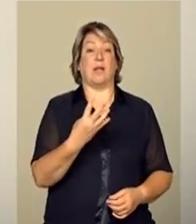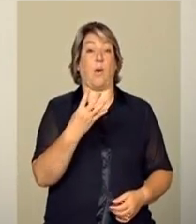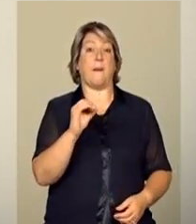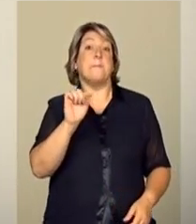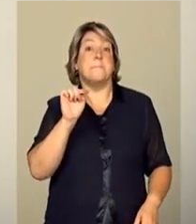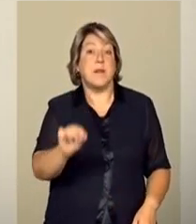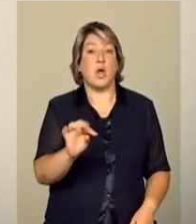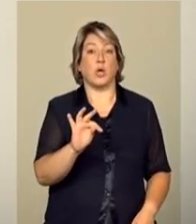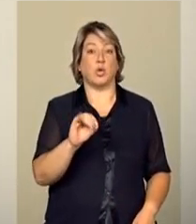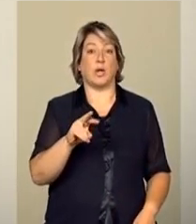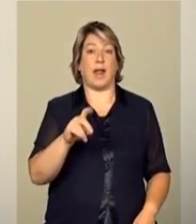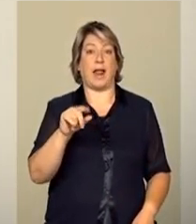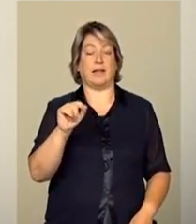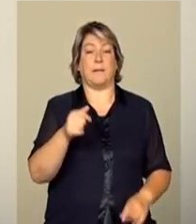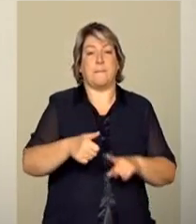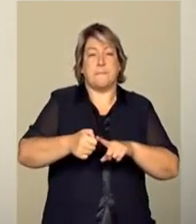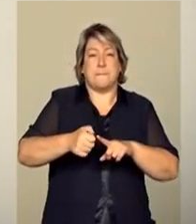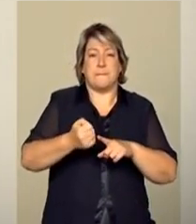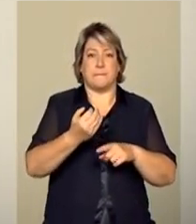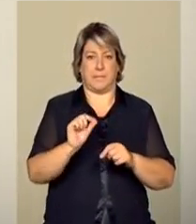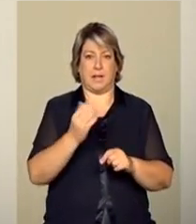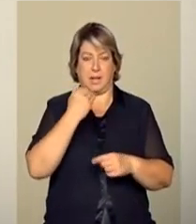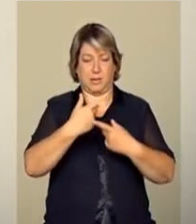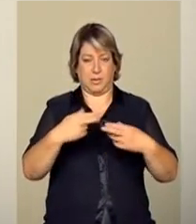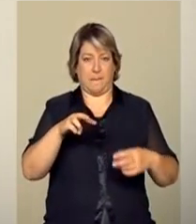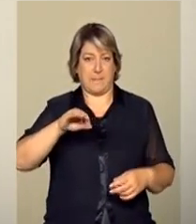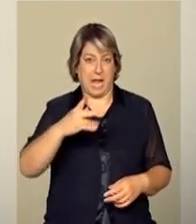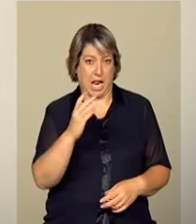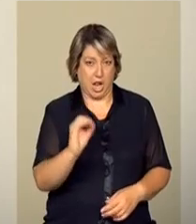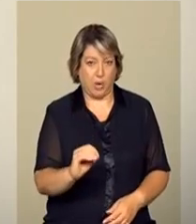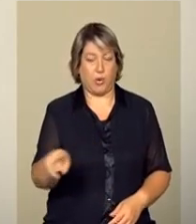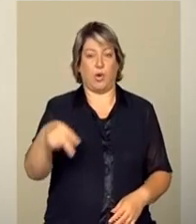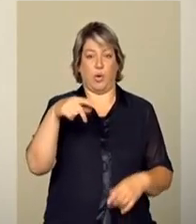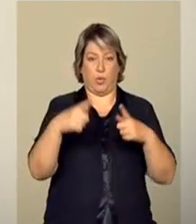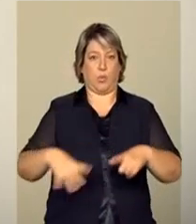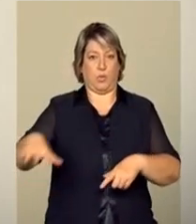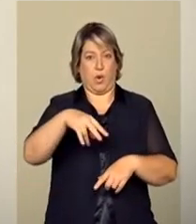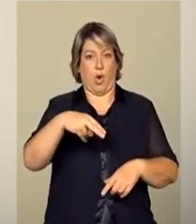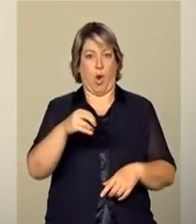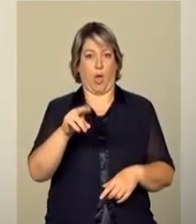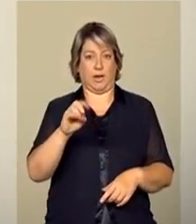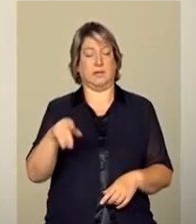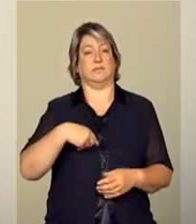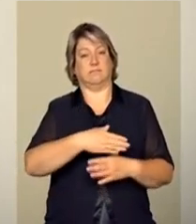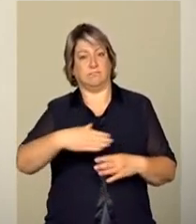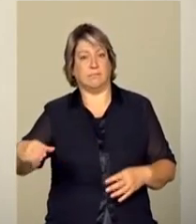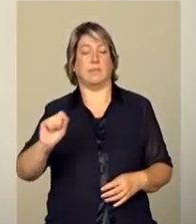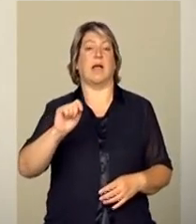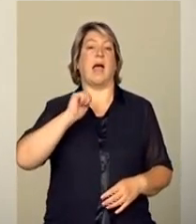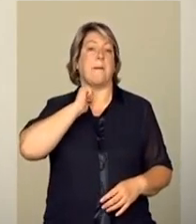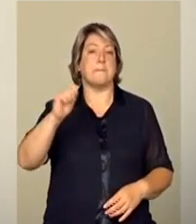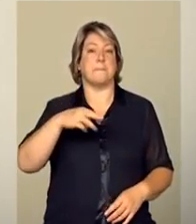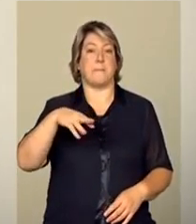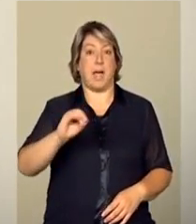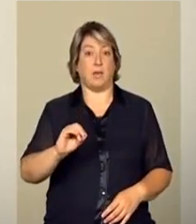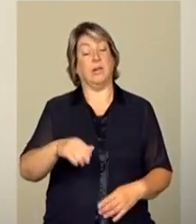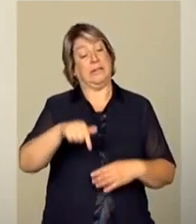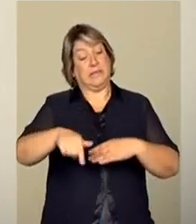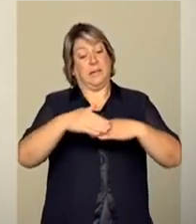toneladas de milho no nordeste nos meses de Abril e maio e daí pra frente enquanto a seca durar nós